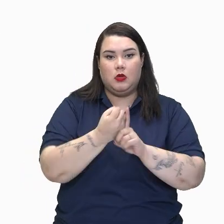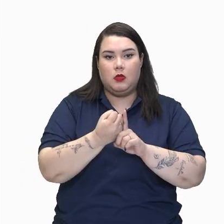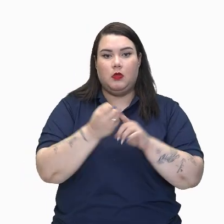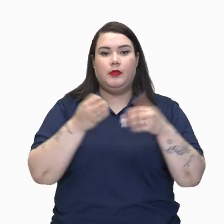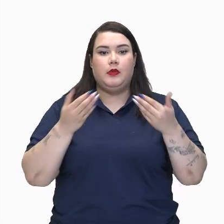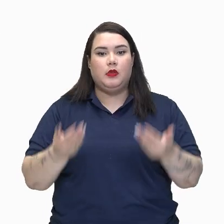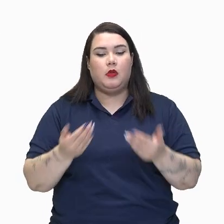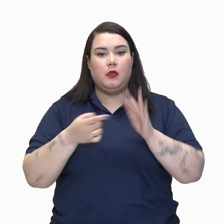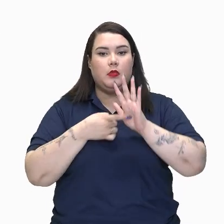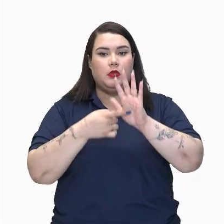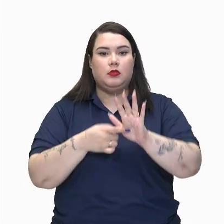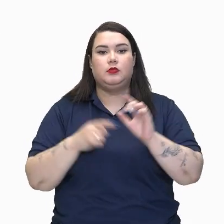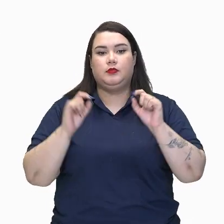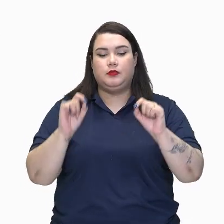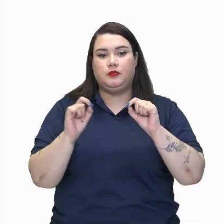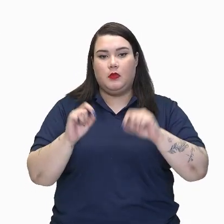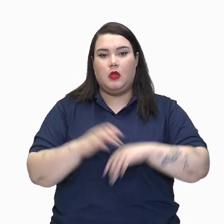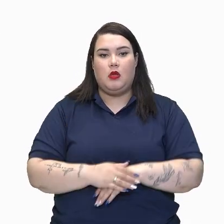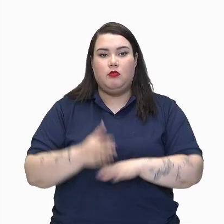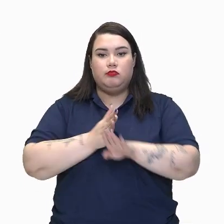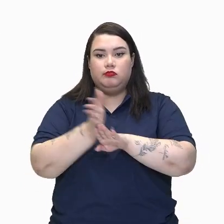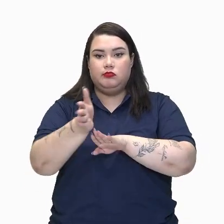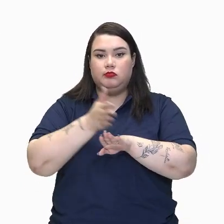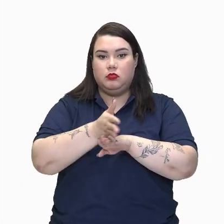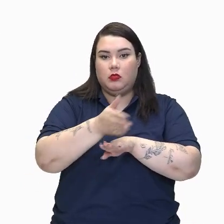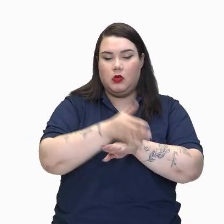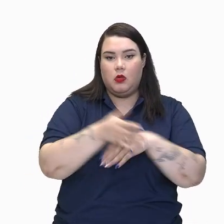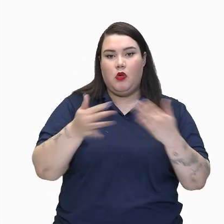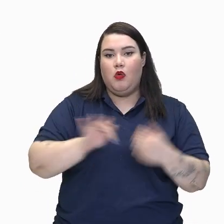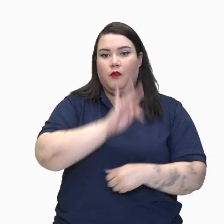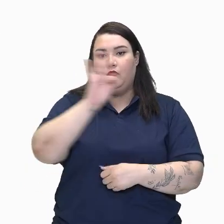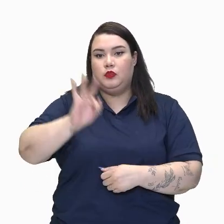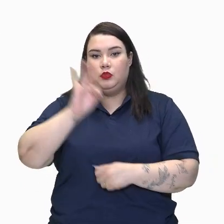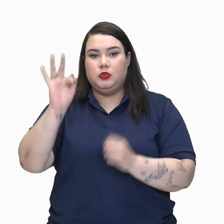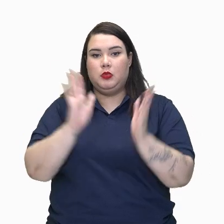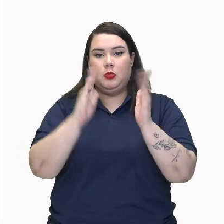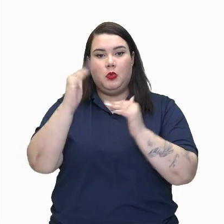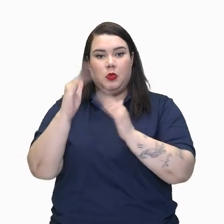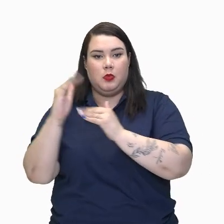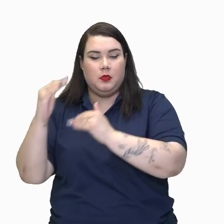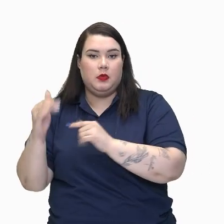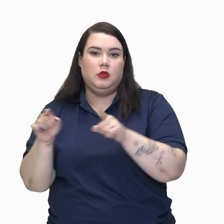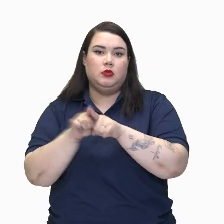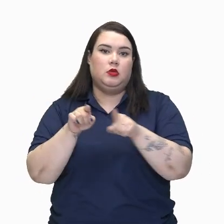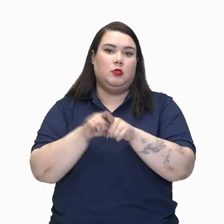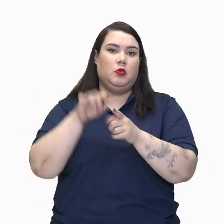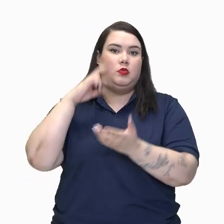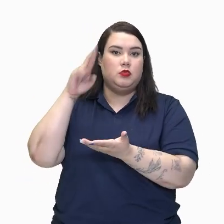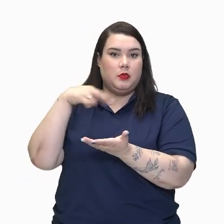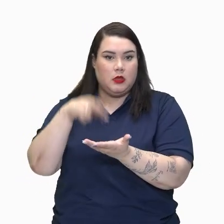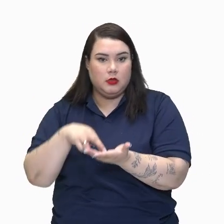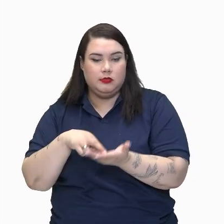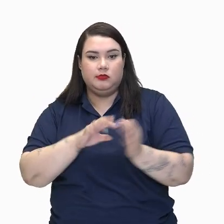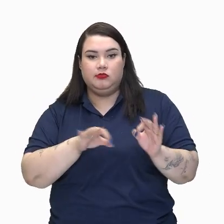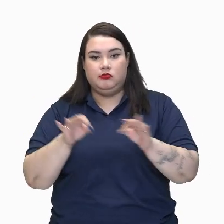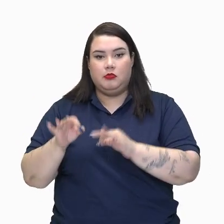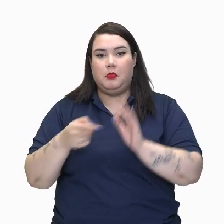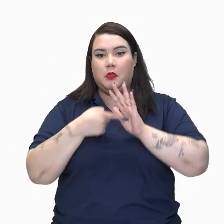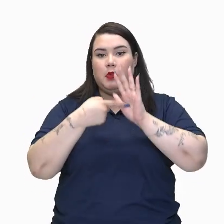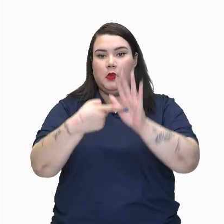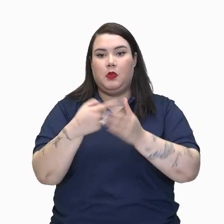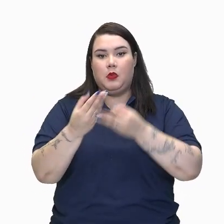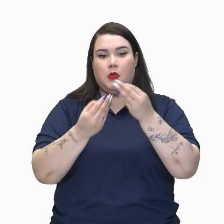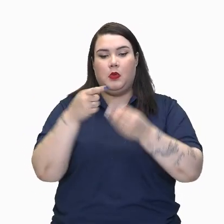tem aí as vanguardas europeias, o futurismo, o cubismo, o surrealismo, coisas que estavam sendo produzidas na Europa, que